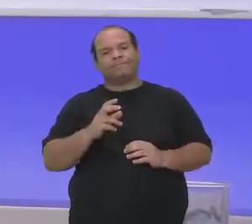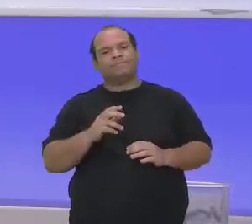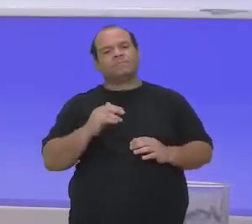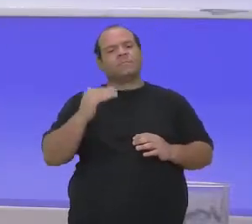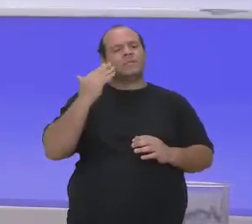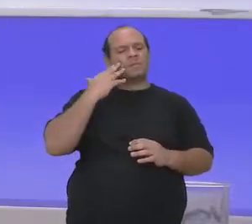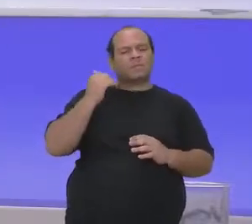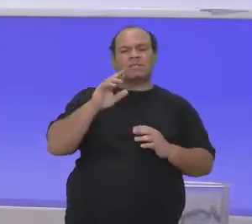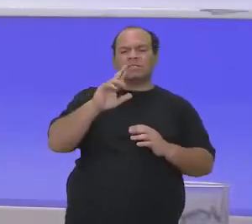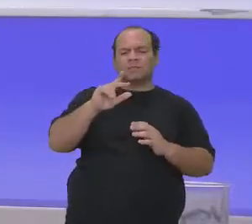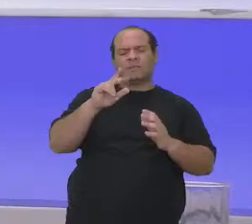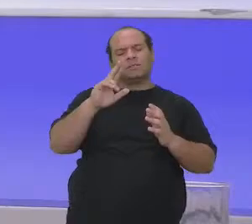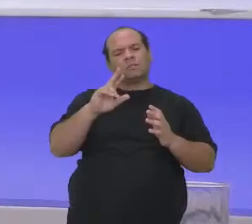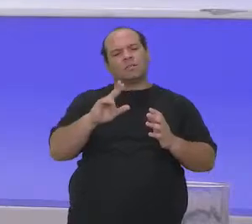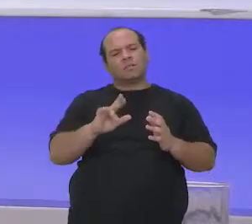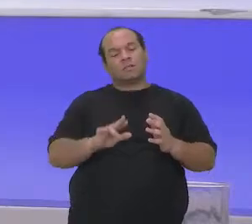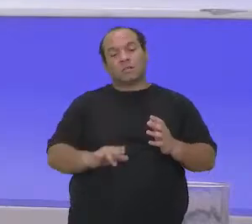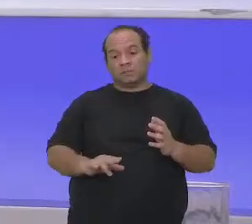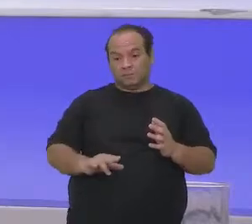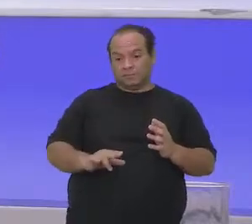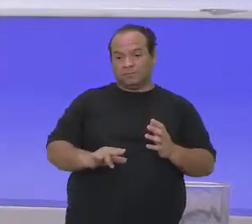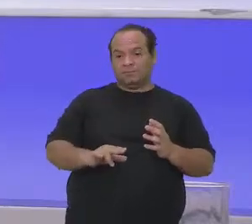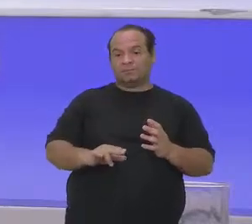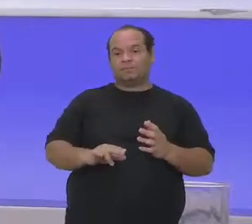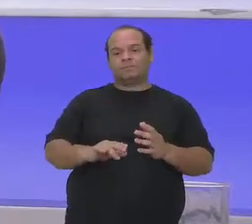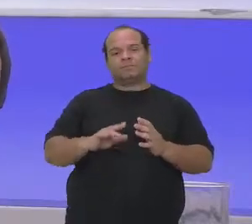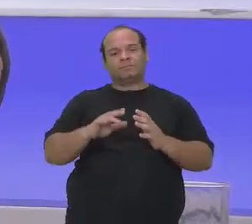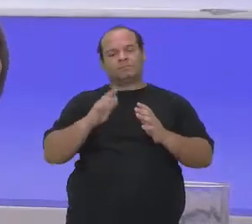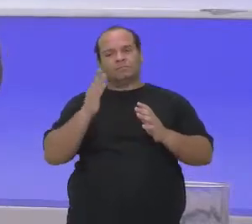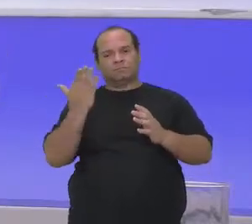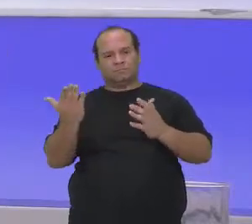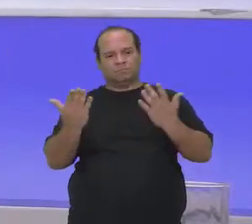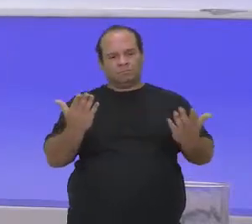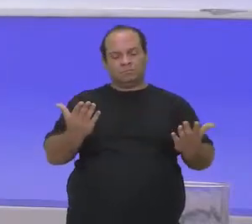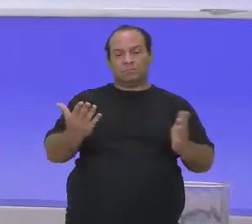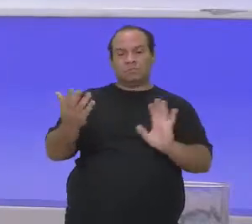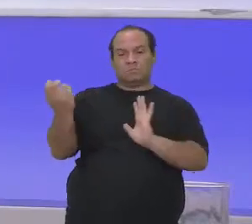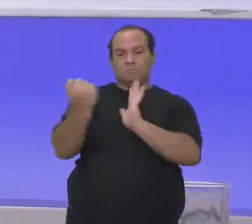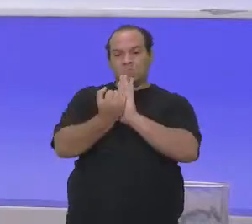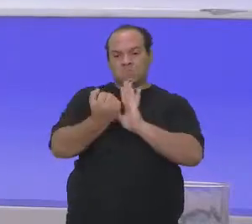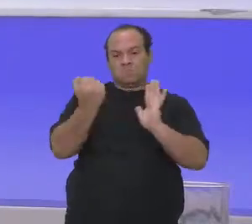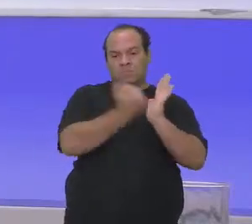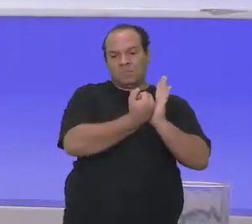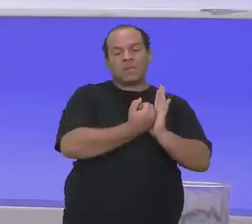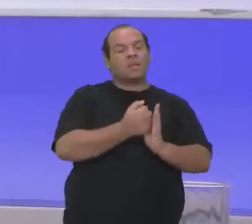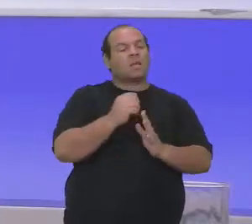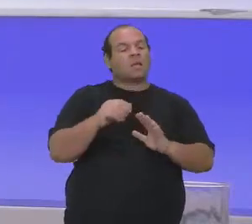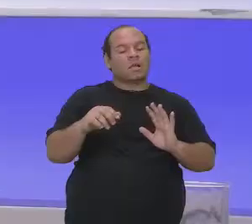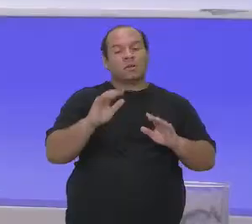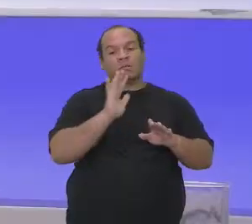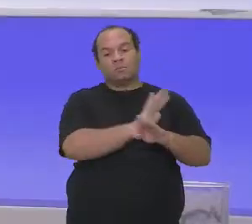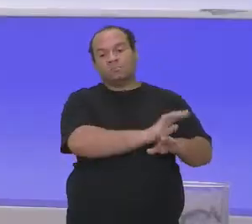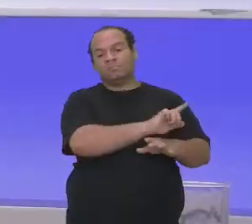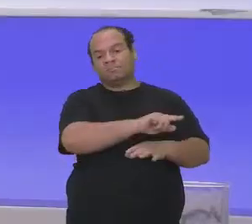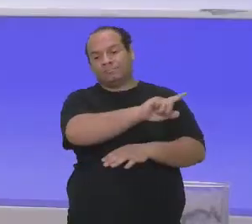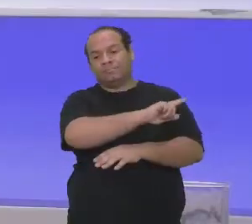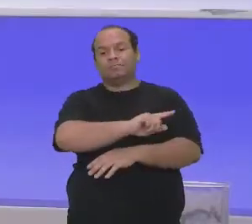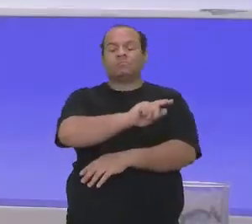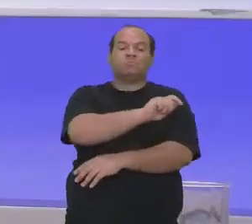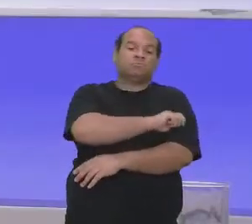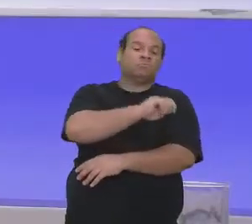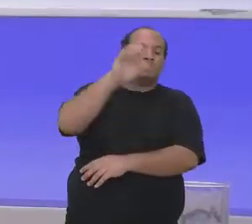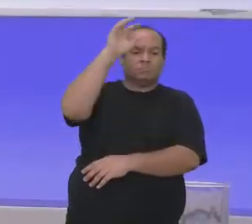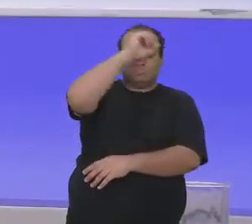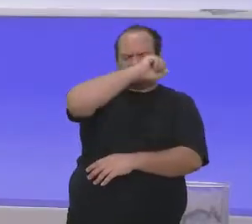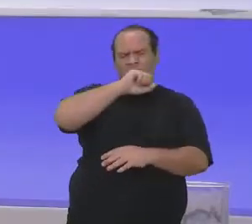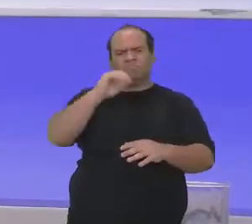Entender a diferença entre essas duas etiquetas facilita muito para os alunos compreenderem a